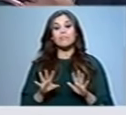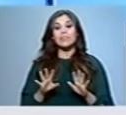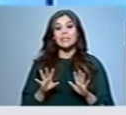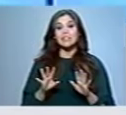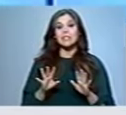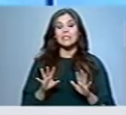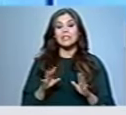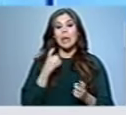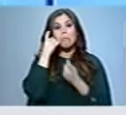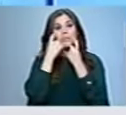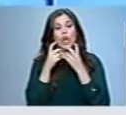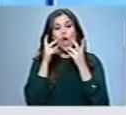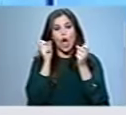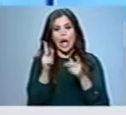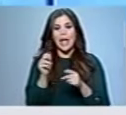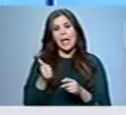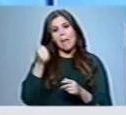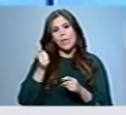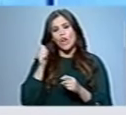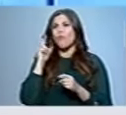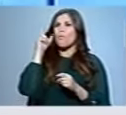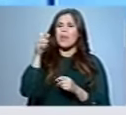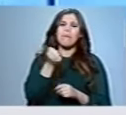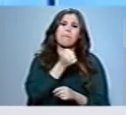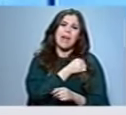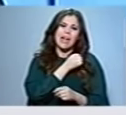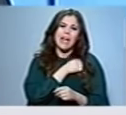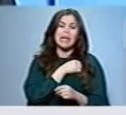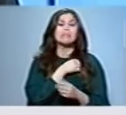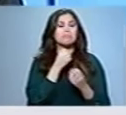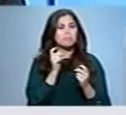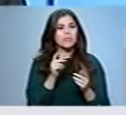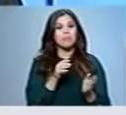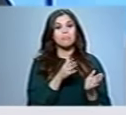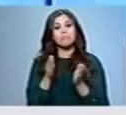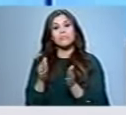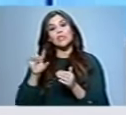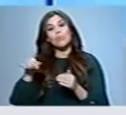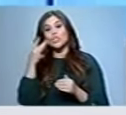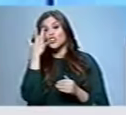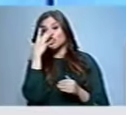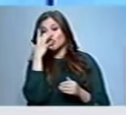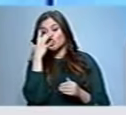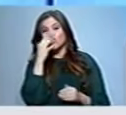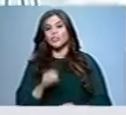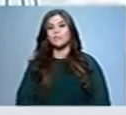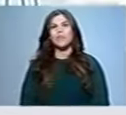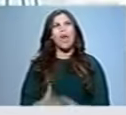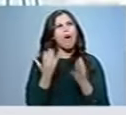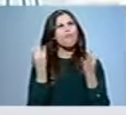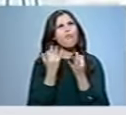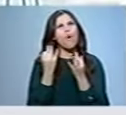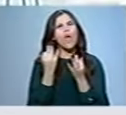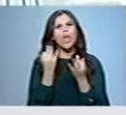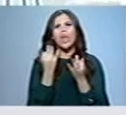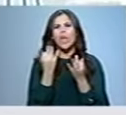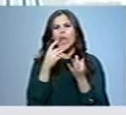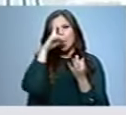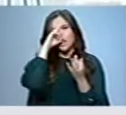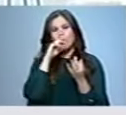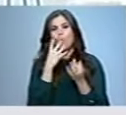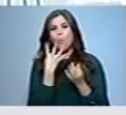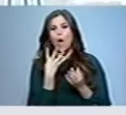para eu pensar que tenho que ir para casa. Sim. Eu lá consegui safar-me. Depois aqui em África, também tive... uma vez estive ali a